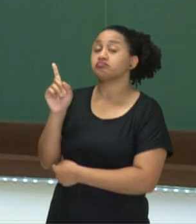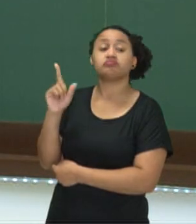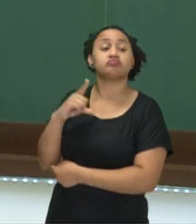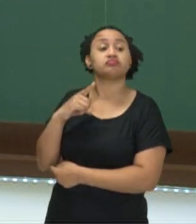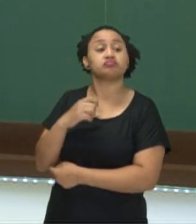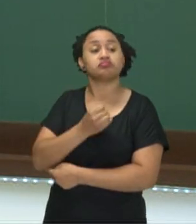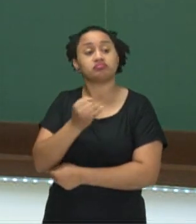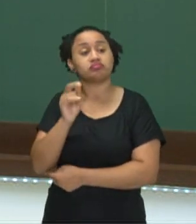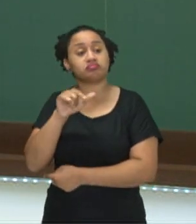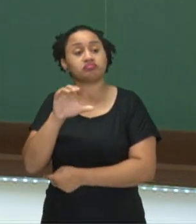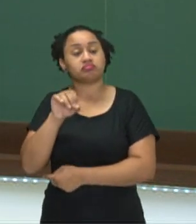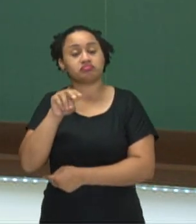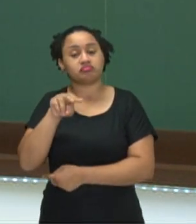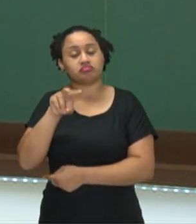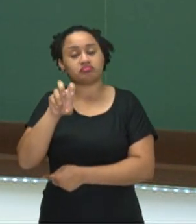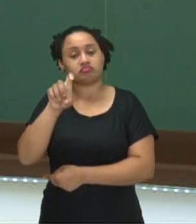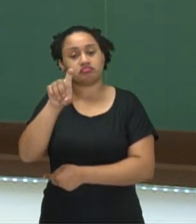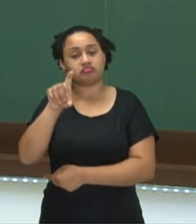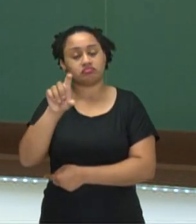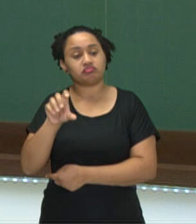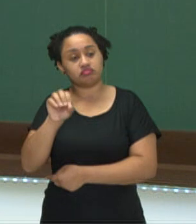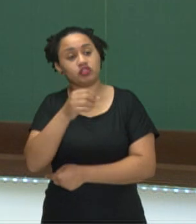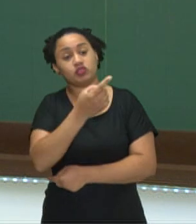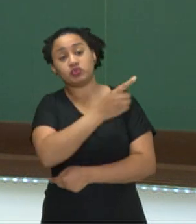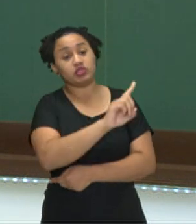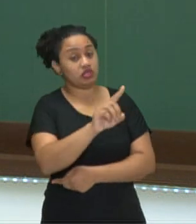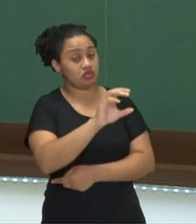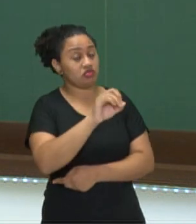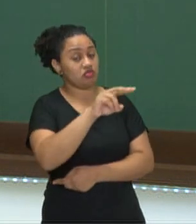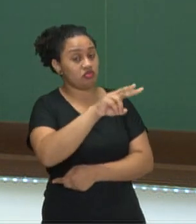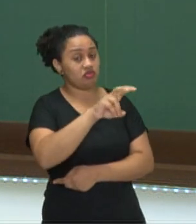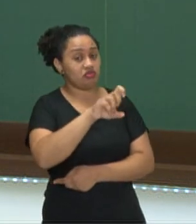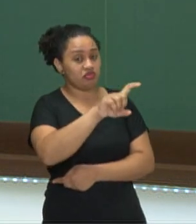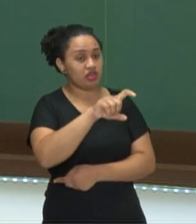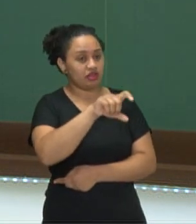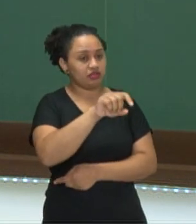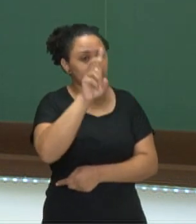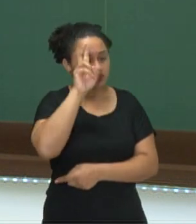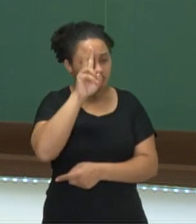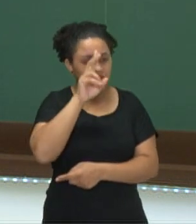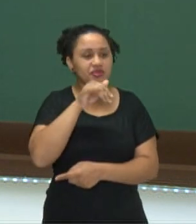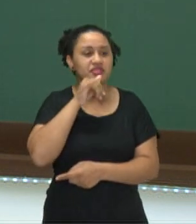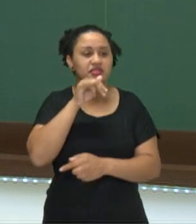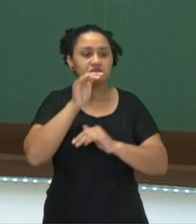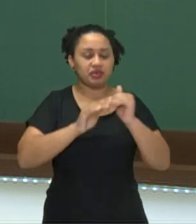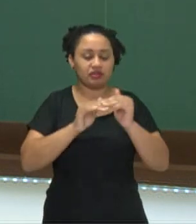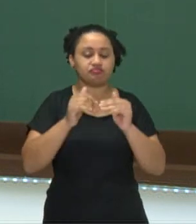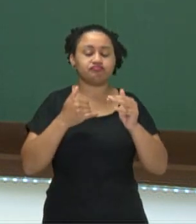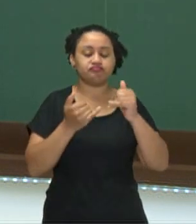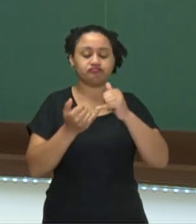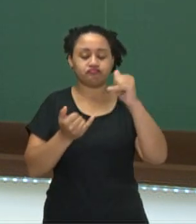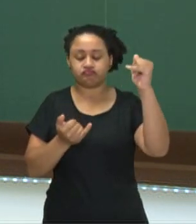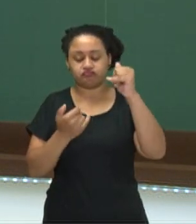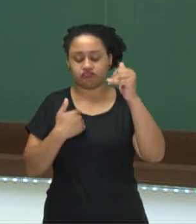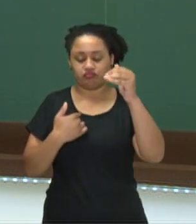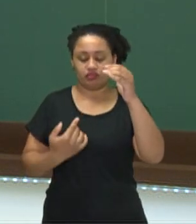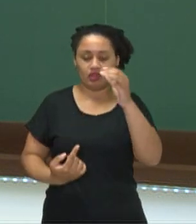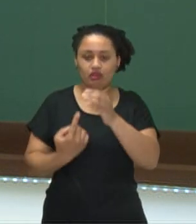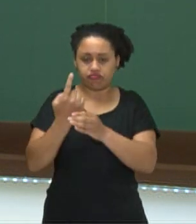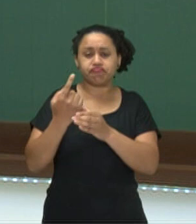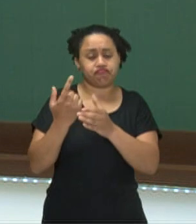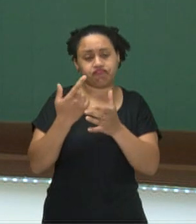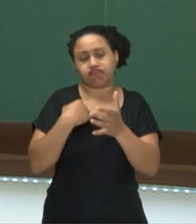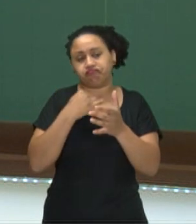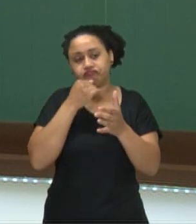convexos. Lembra o conceito de convexo e não convexo? Lembra daquele exemplo bem prático que eu dei? Se eu passar uma reta,